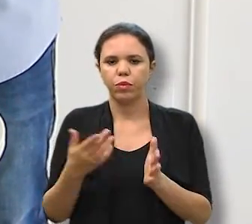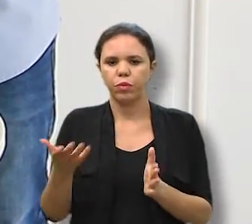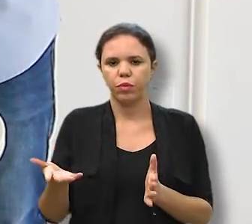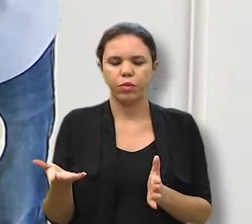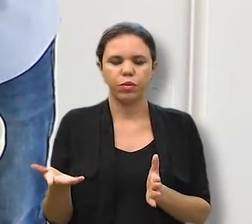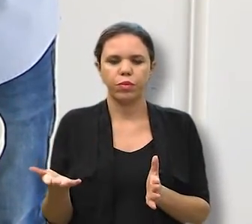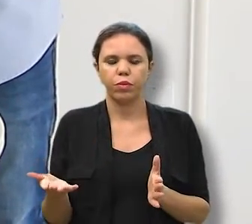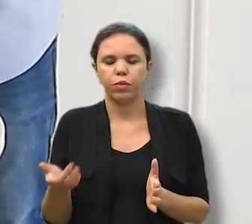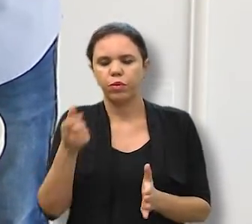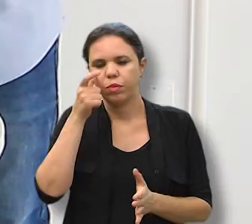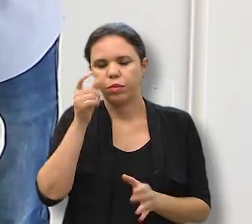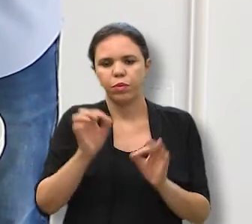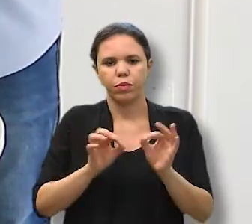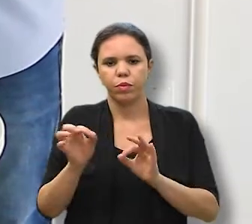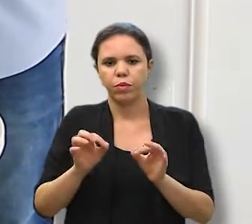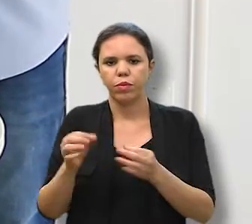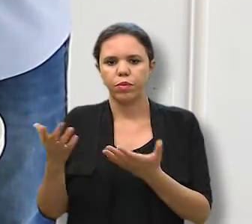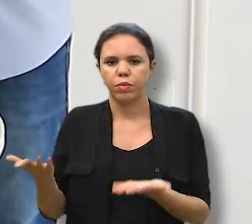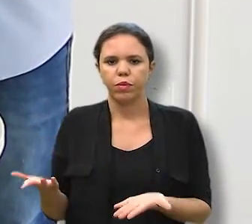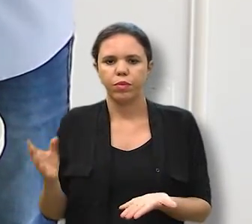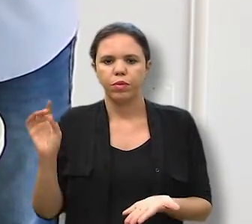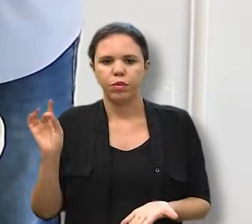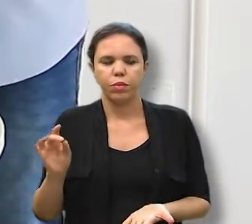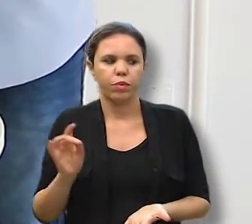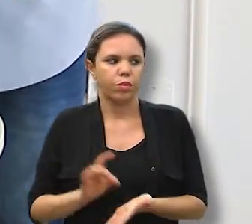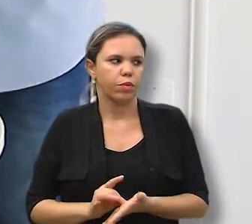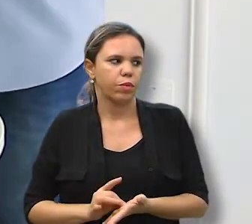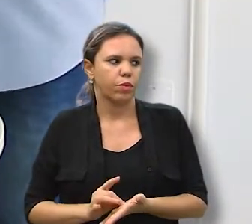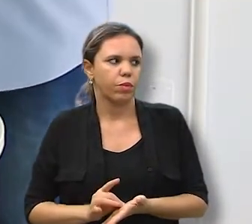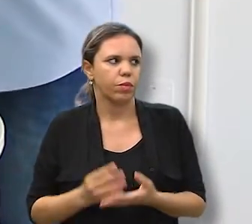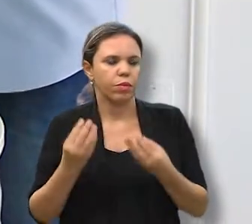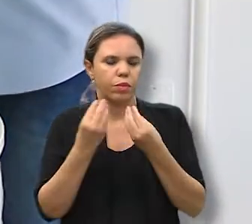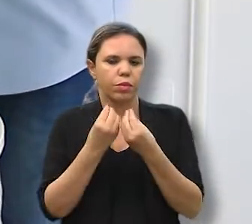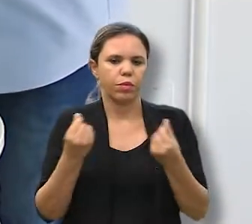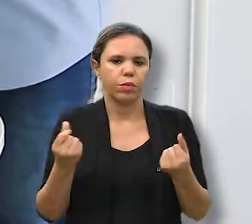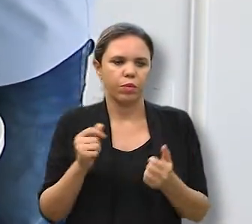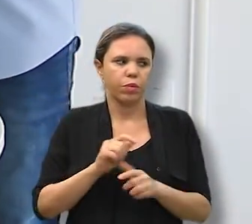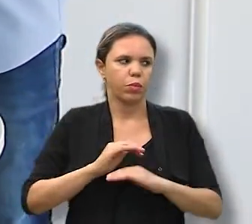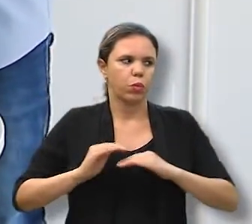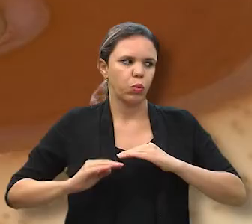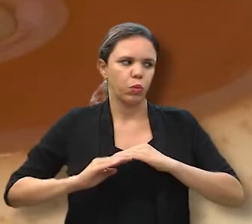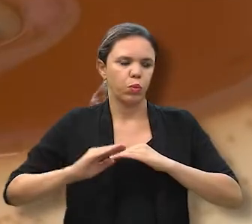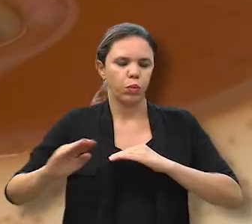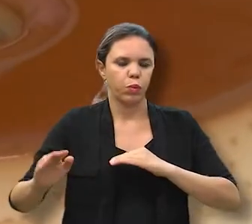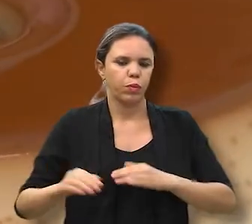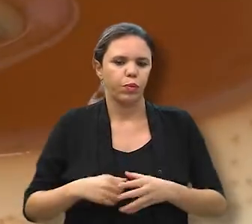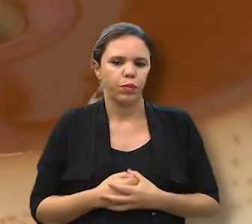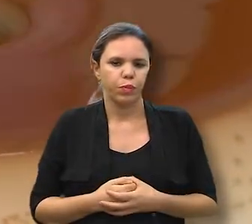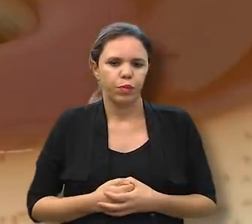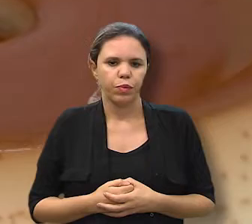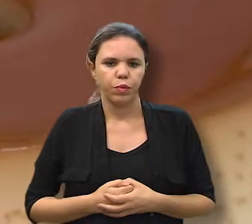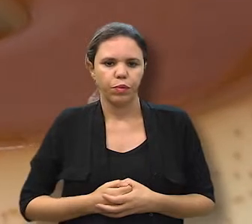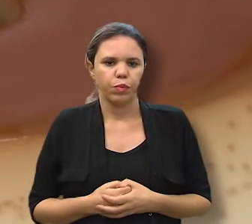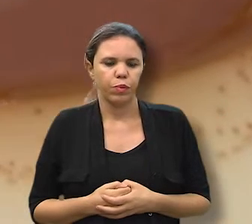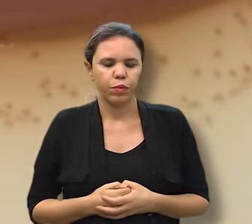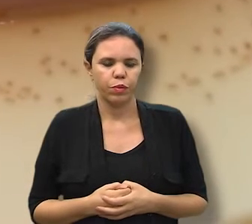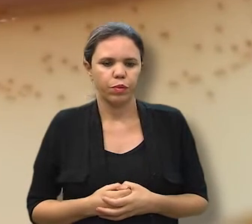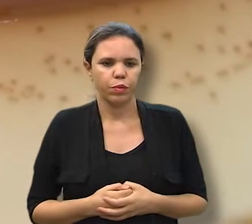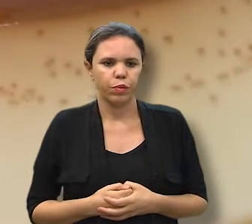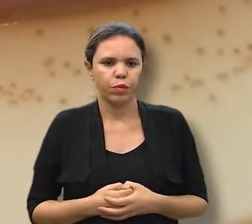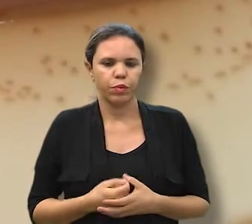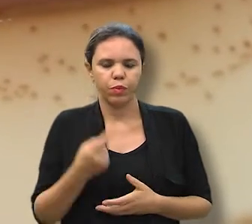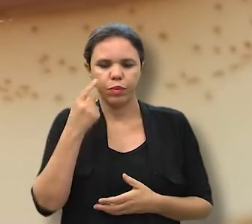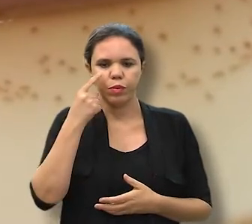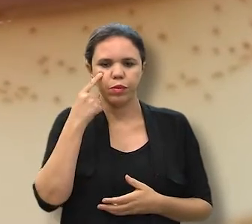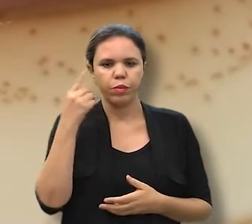vocês aí de casa como é que ficou, se realmente ficou cremoso, ficou lisinho. Então vamos lá. Ó, você vai ver